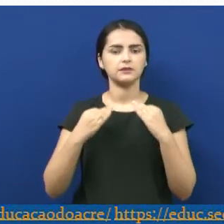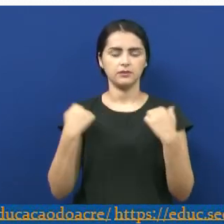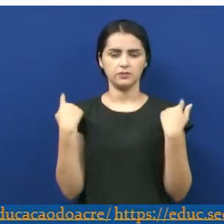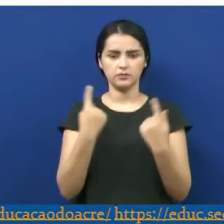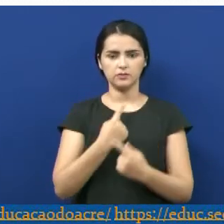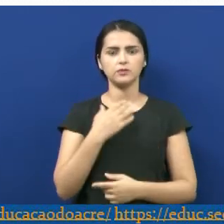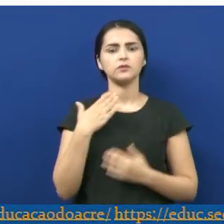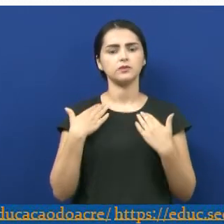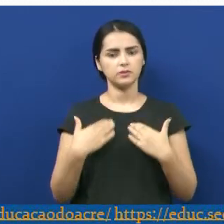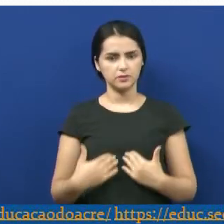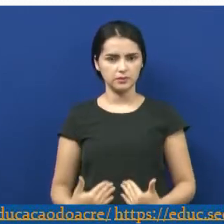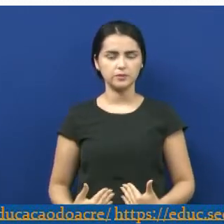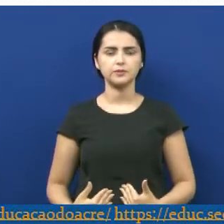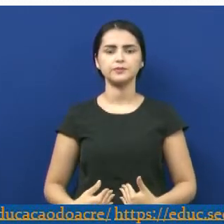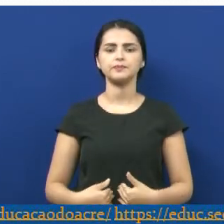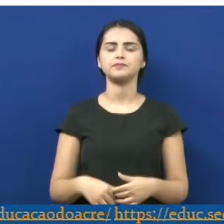substâncias.